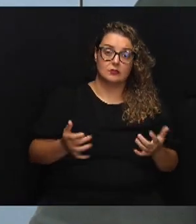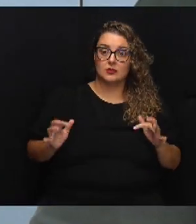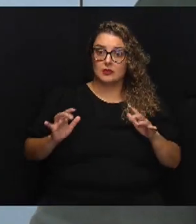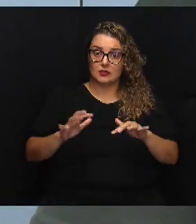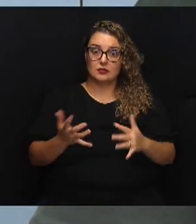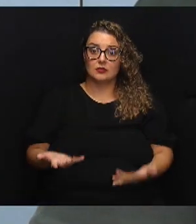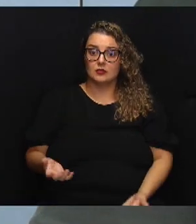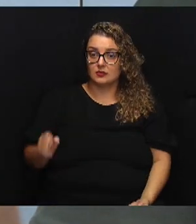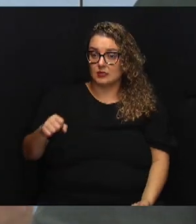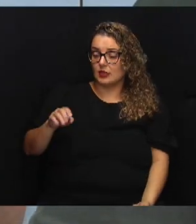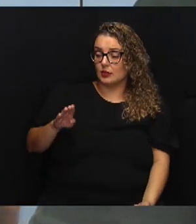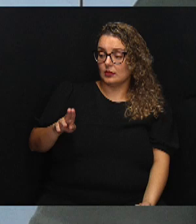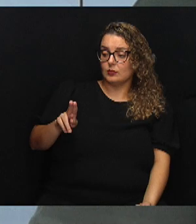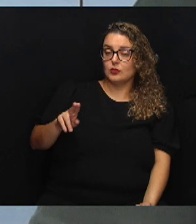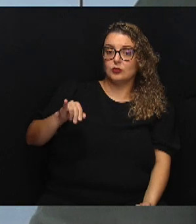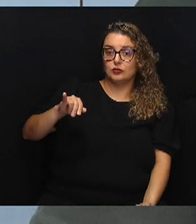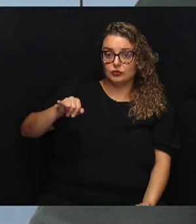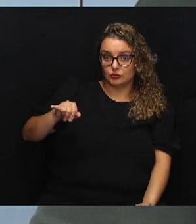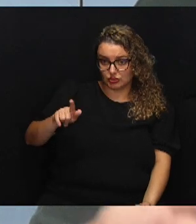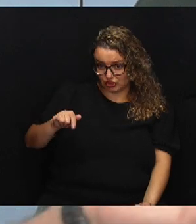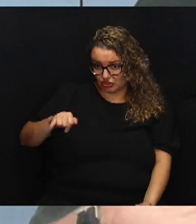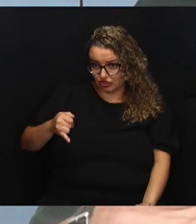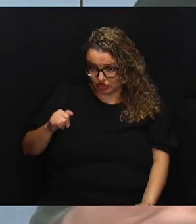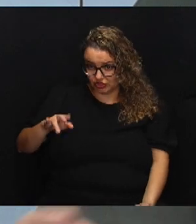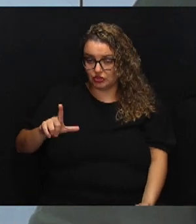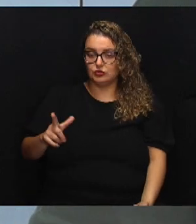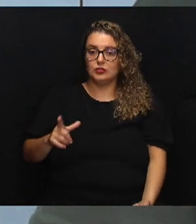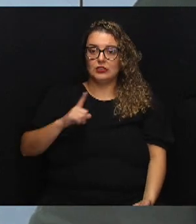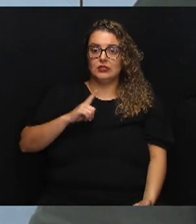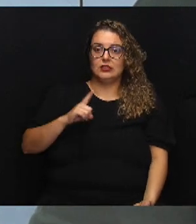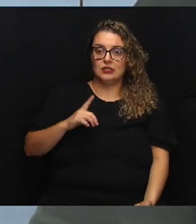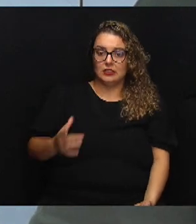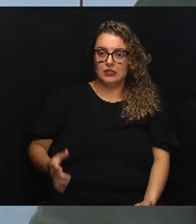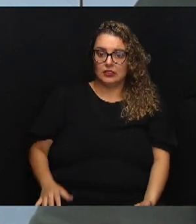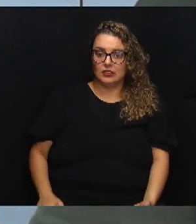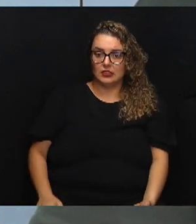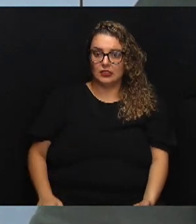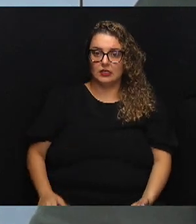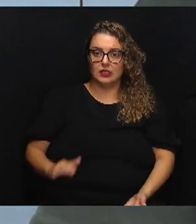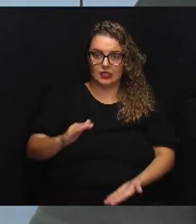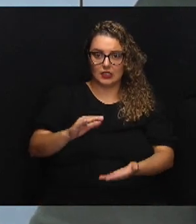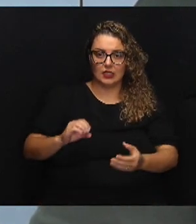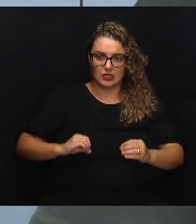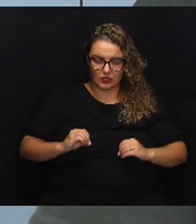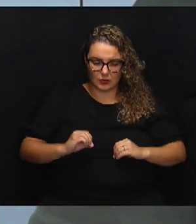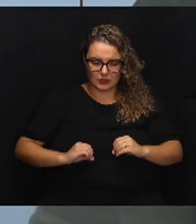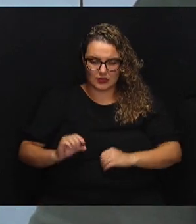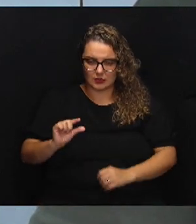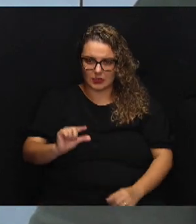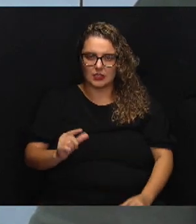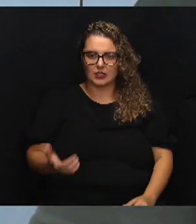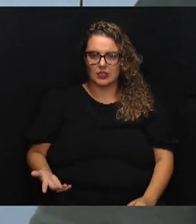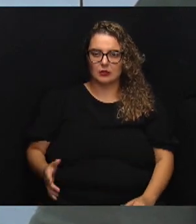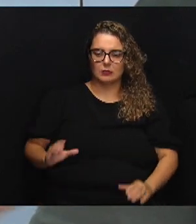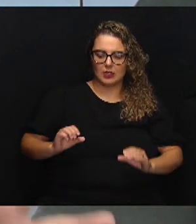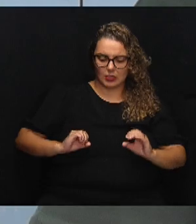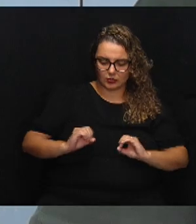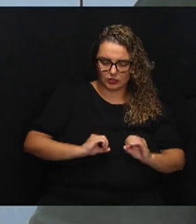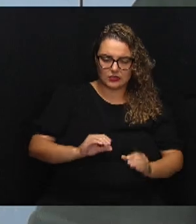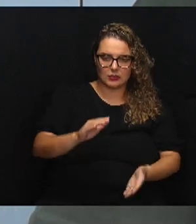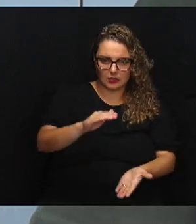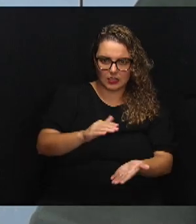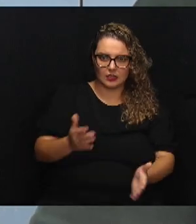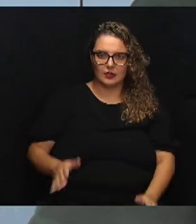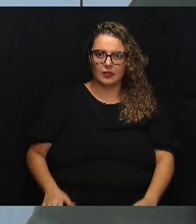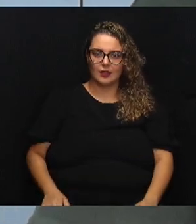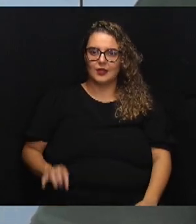Sim. Tem bugio lá, tem onça, aquelas pequenas, tem muita coisa boa. Então foi só